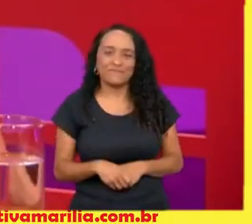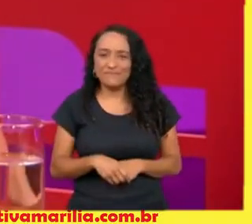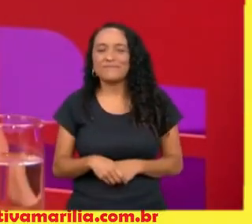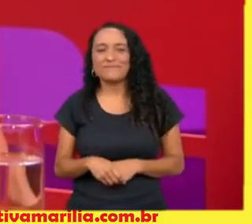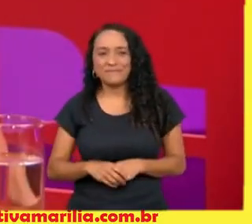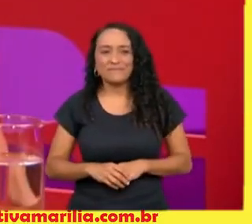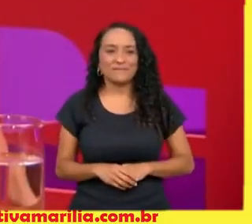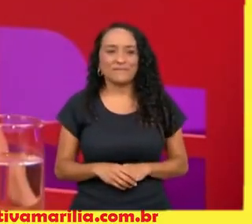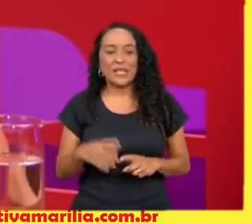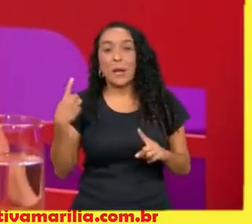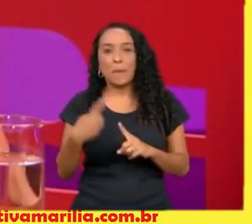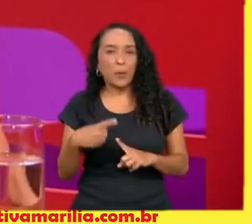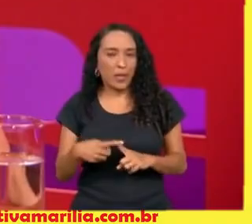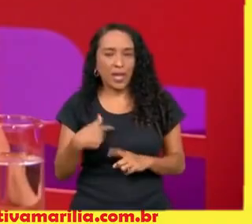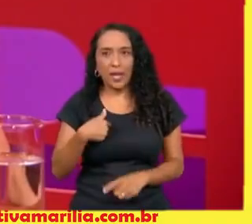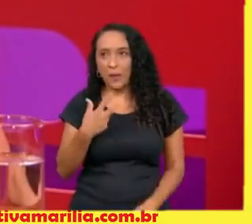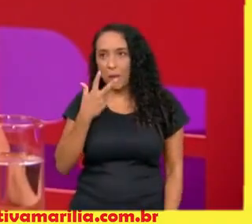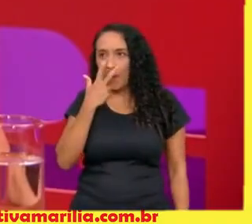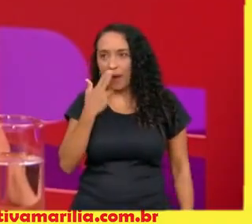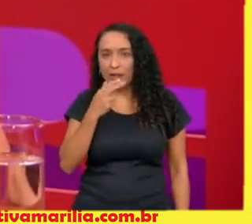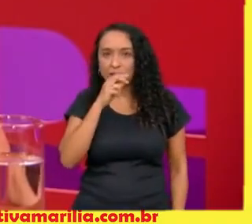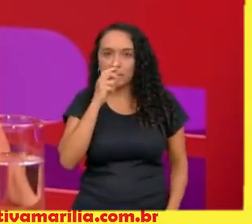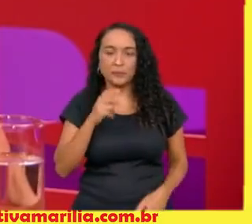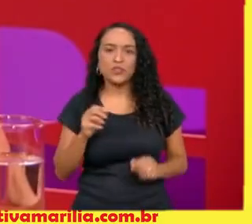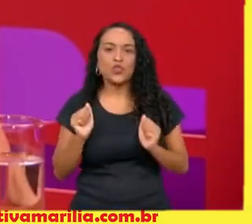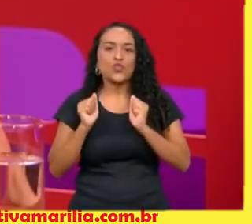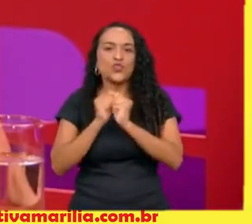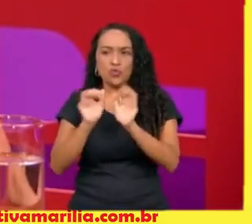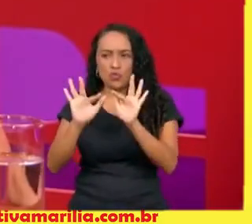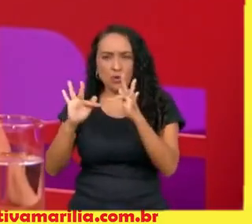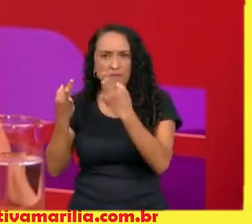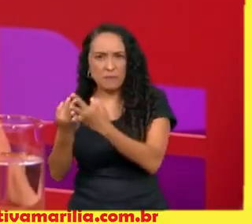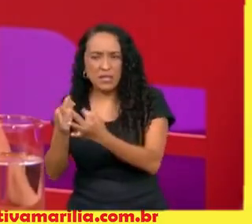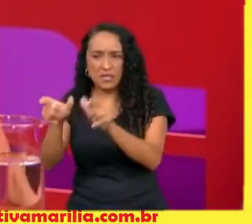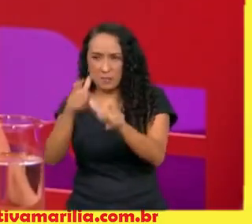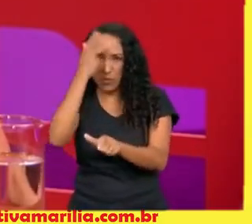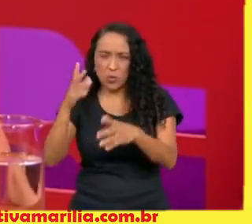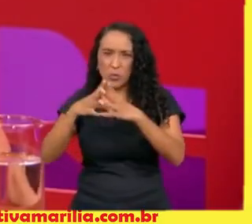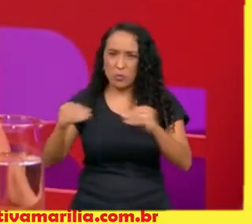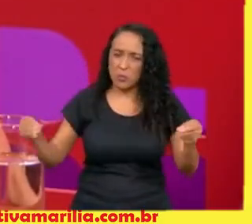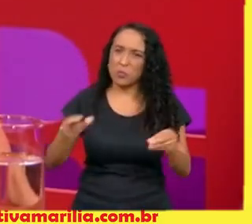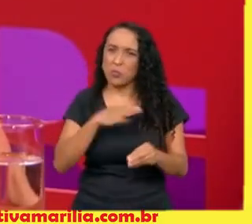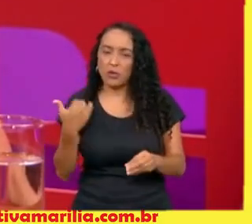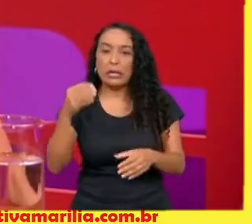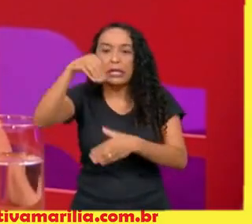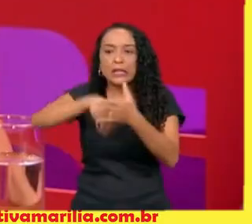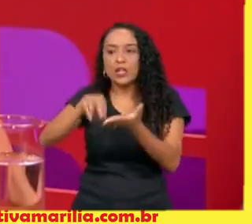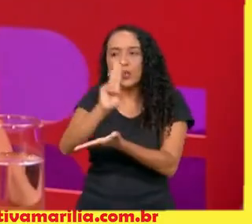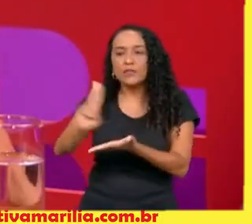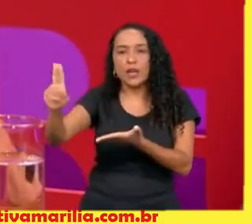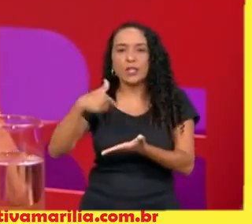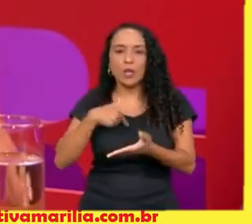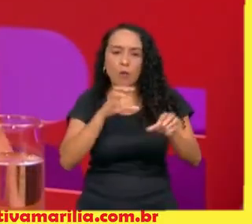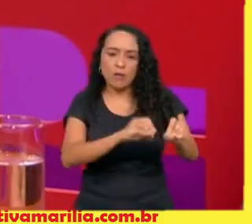difícil. Porque eu acho que, junto aos familiares de mortos desaparecidos, dentro das universidades que o ensino,